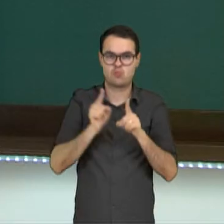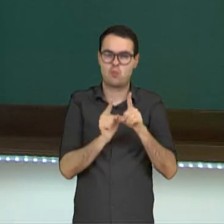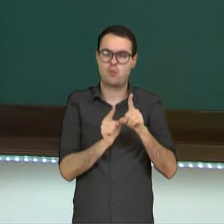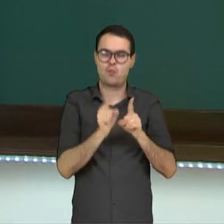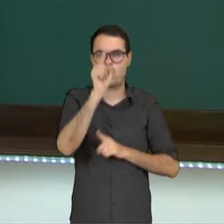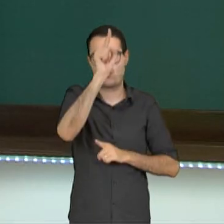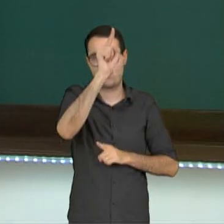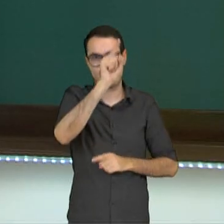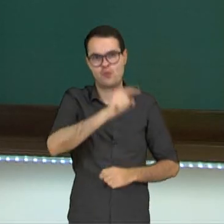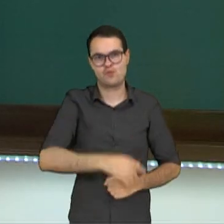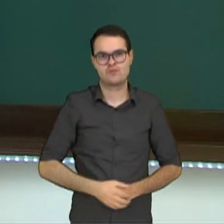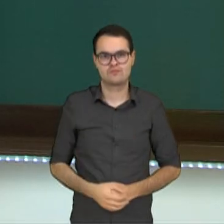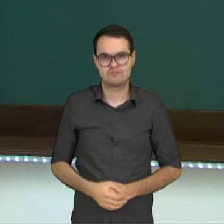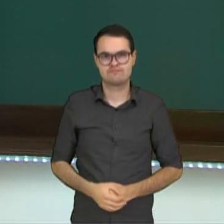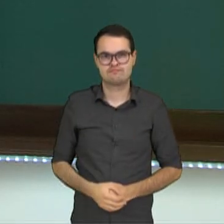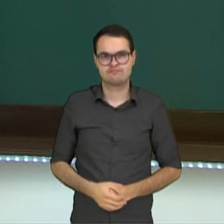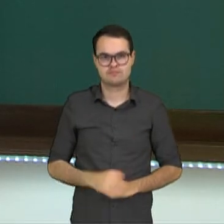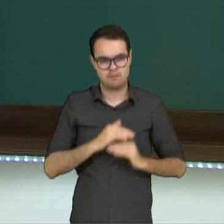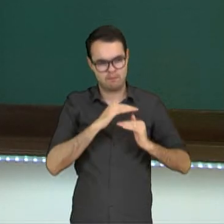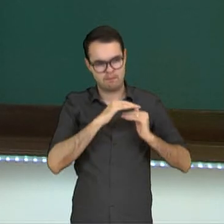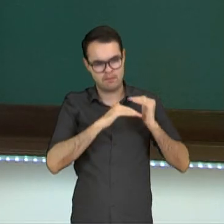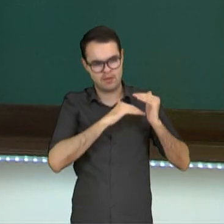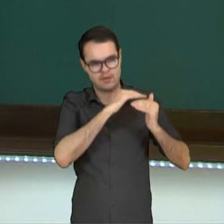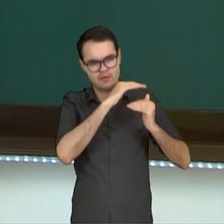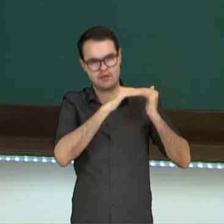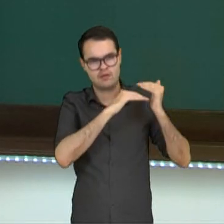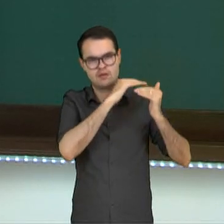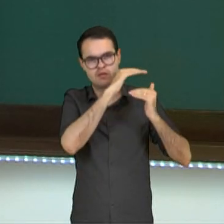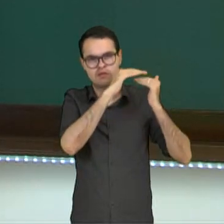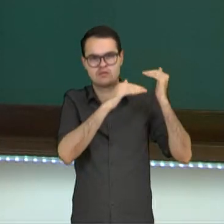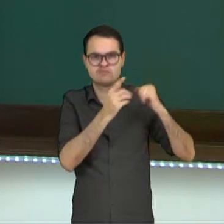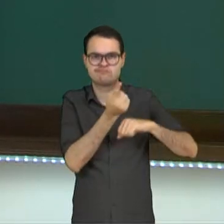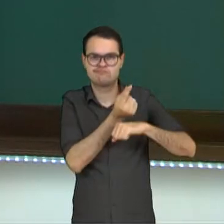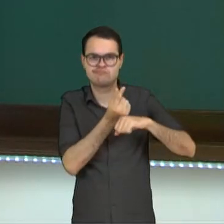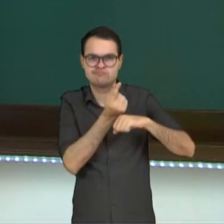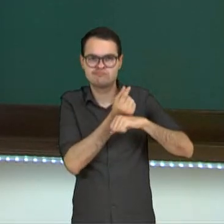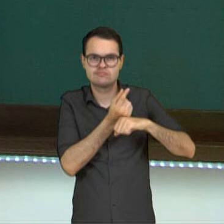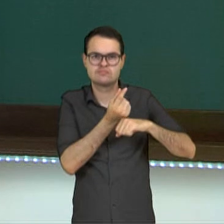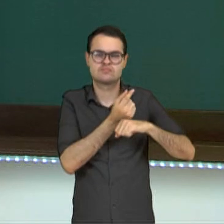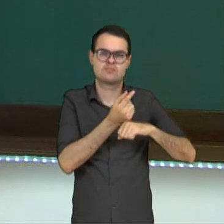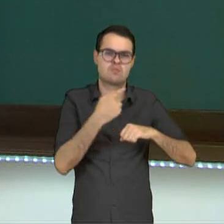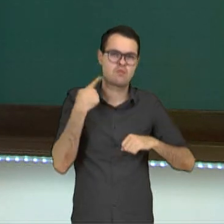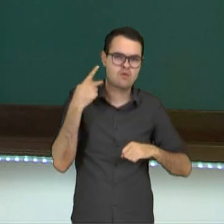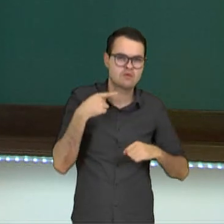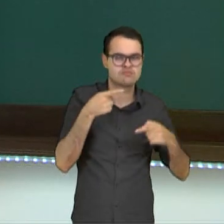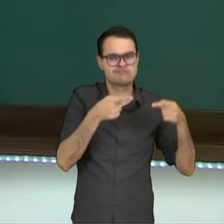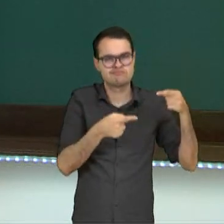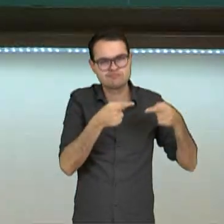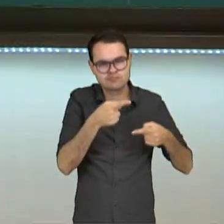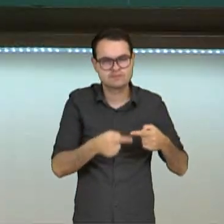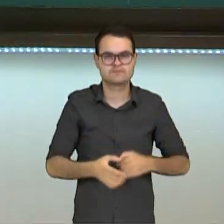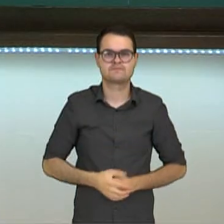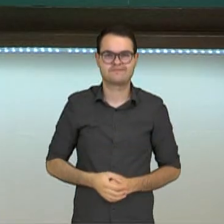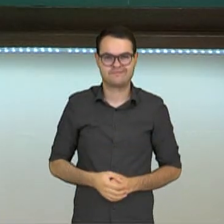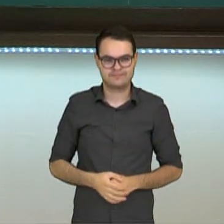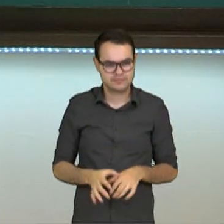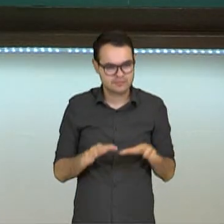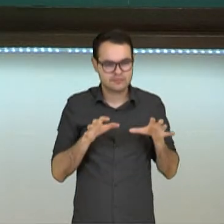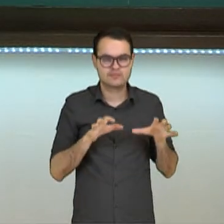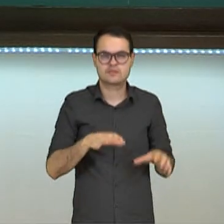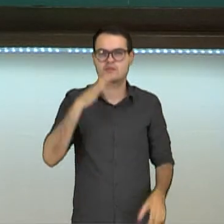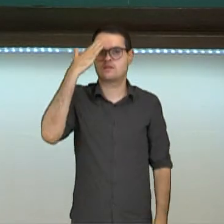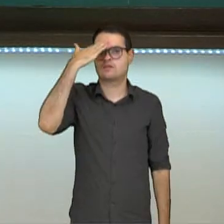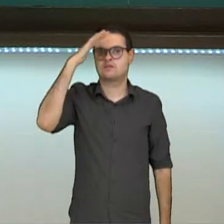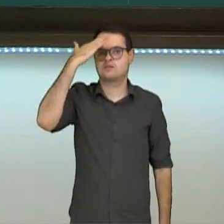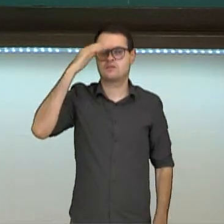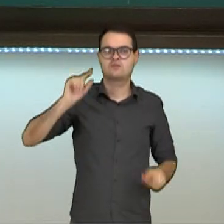sucesso, tá? Progresso em termos econômicos, sociais, culturais e políticos. Aí a gente entende que é um